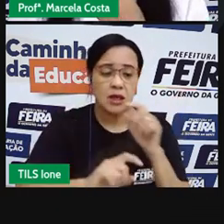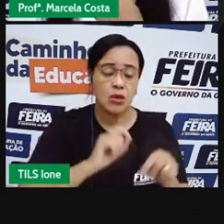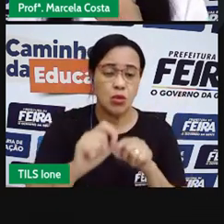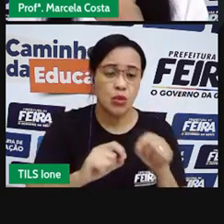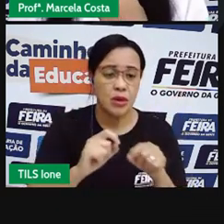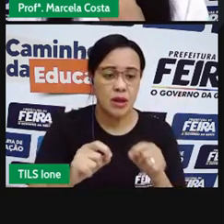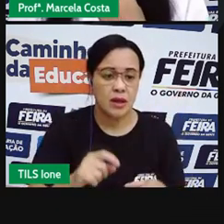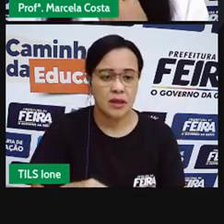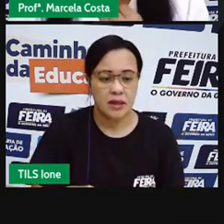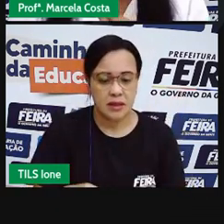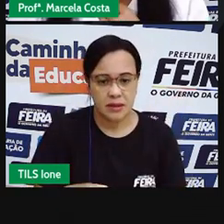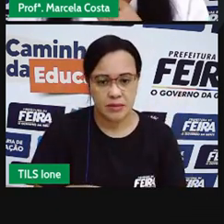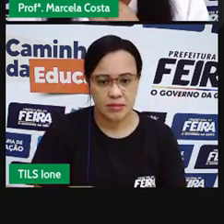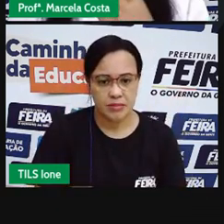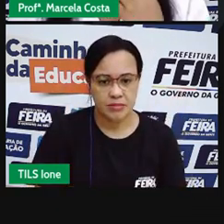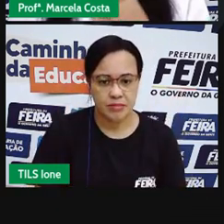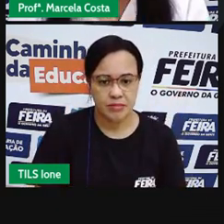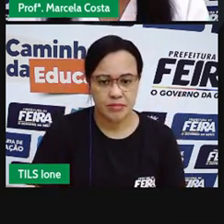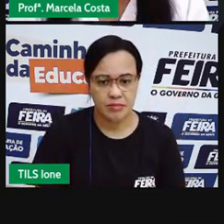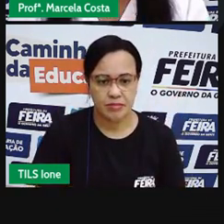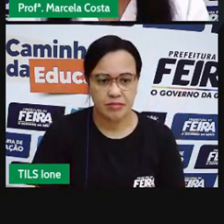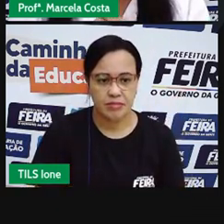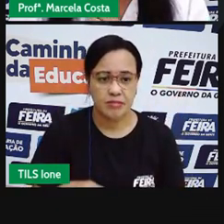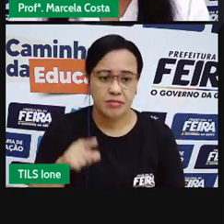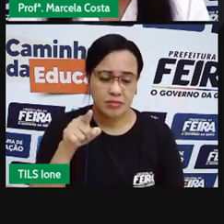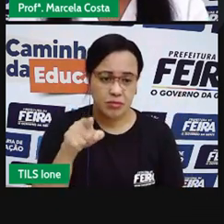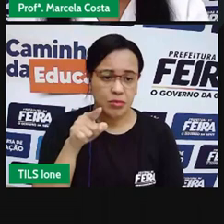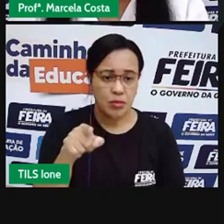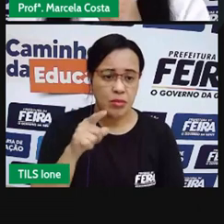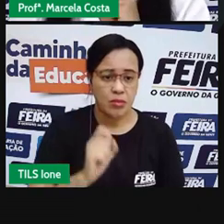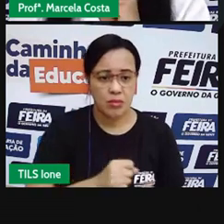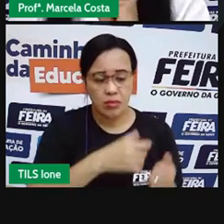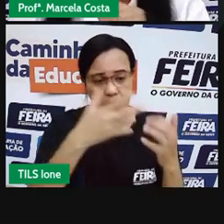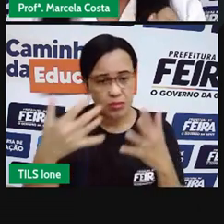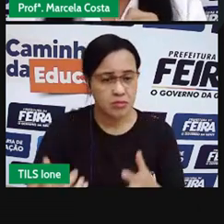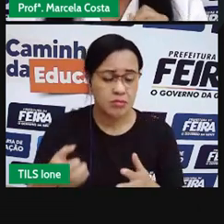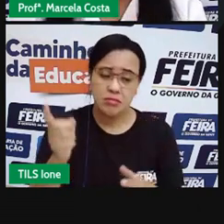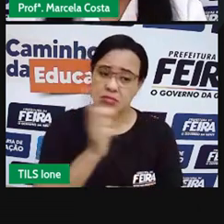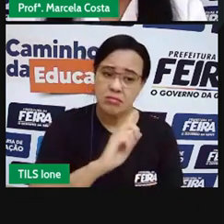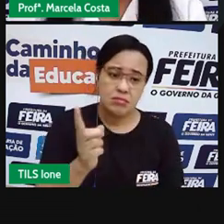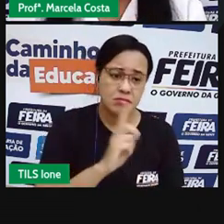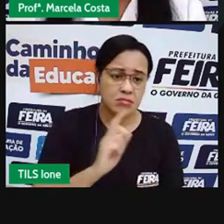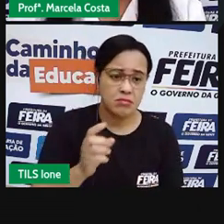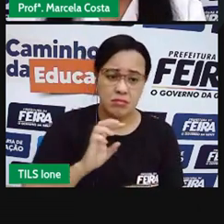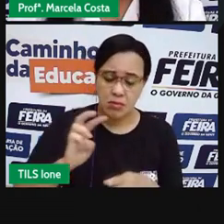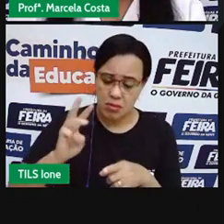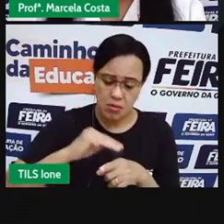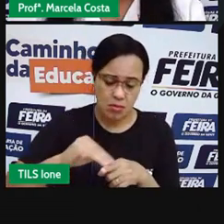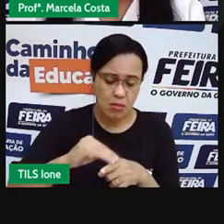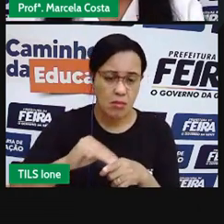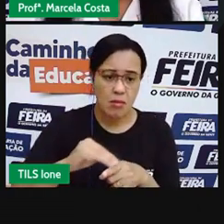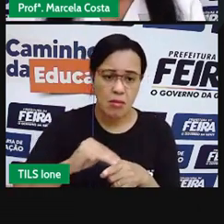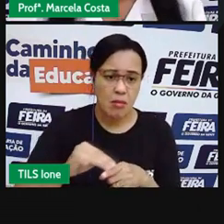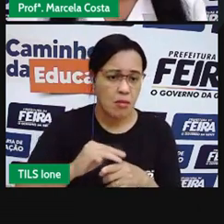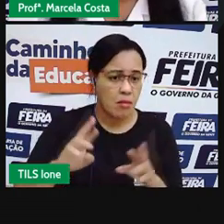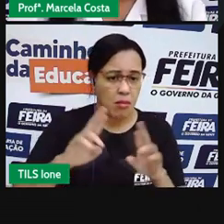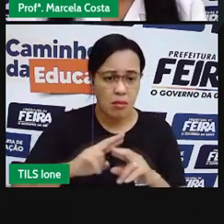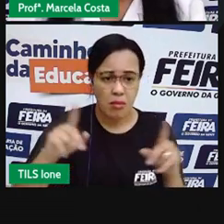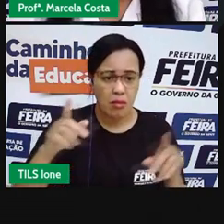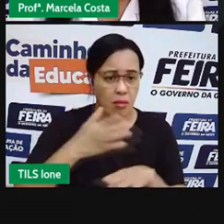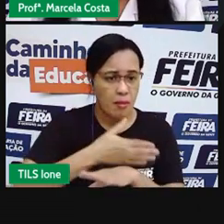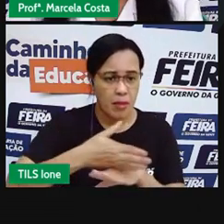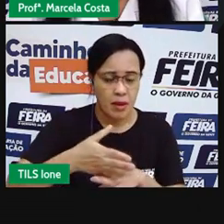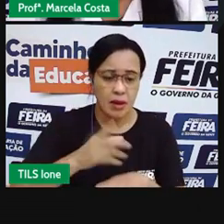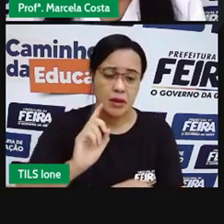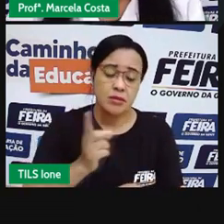eu estou fazendo aqui com você, você pode responder: não, não está relacionado a cor